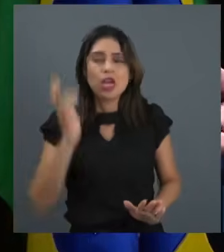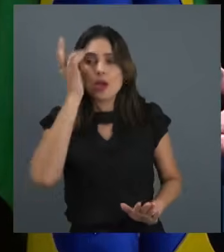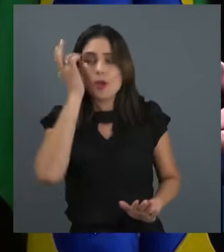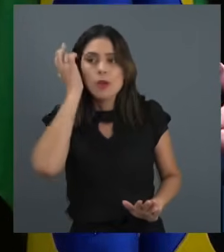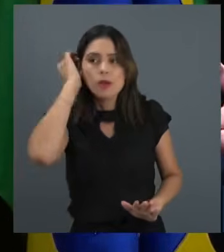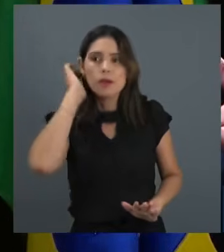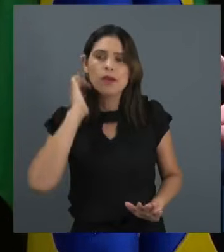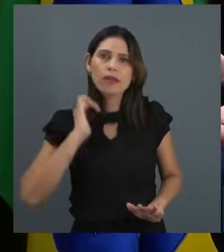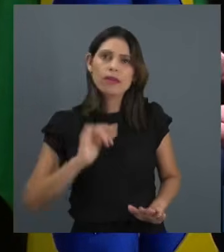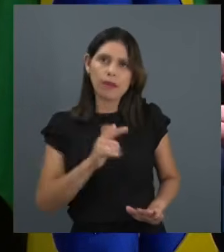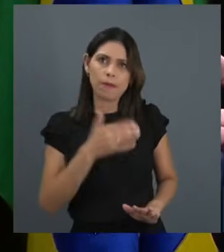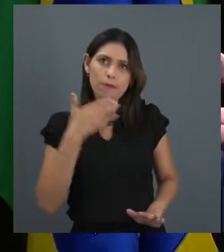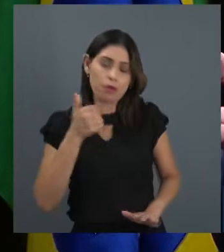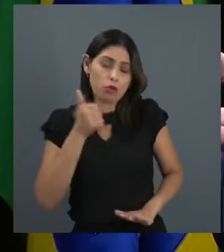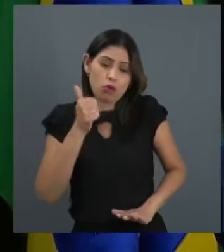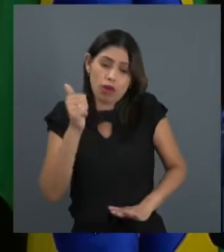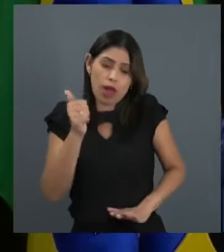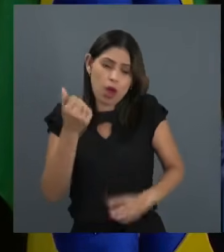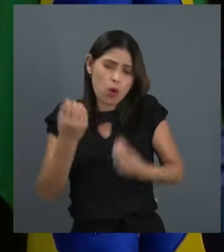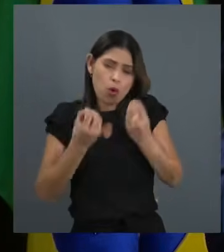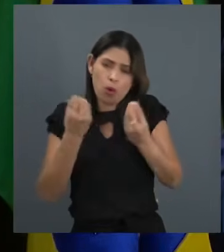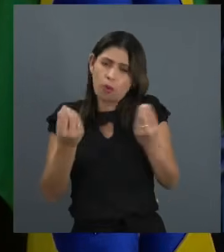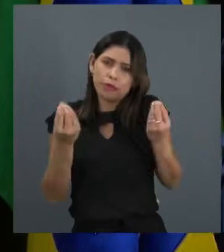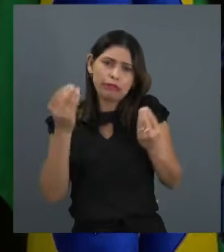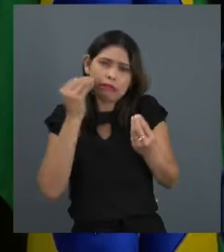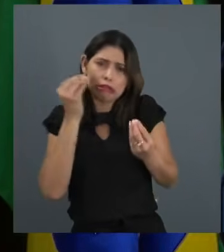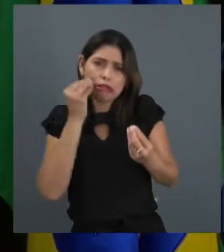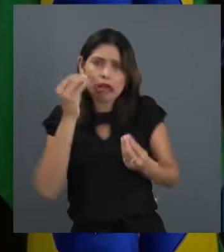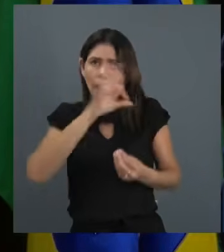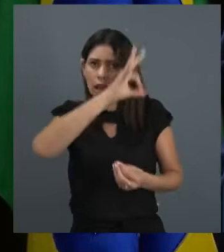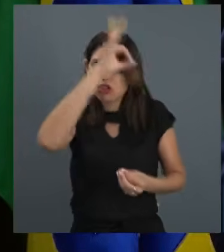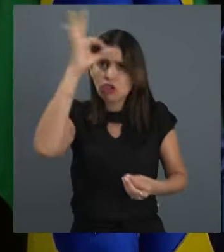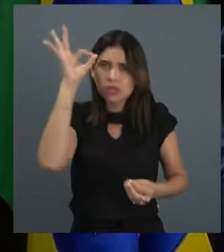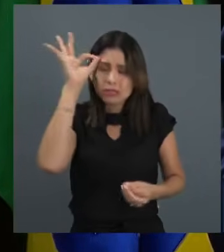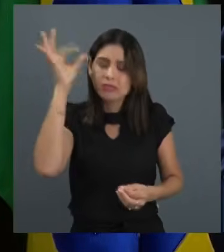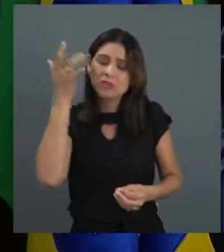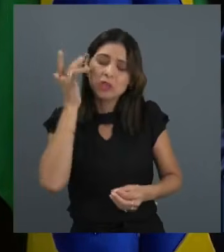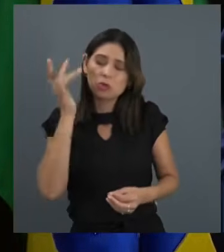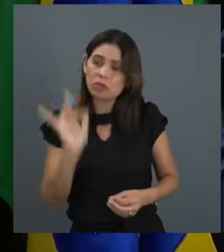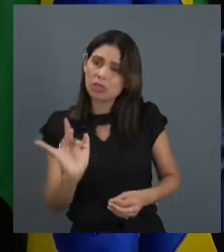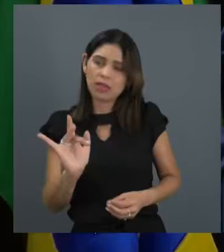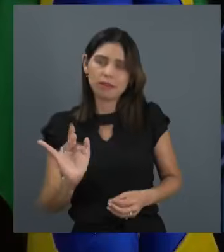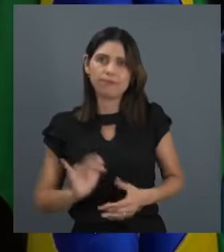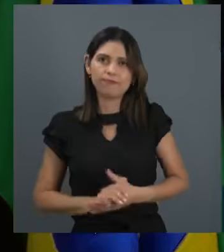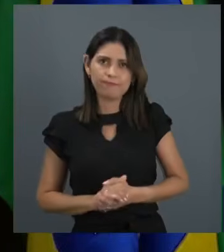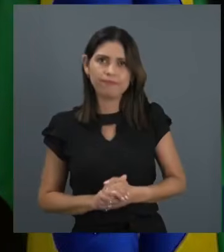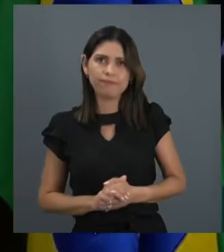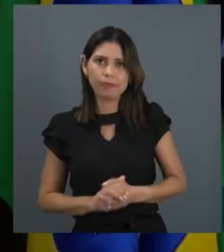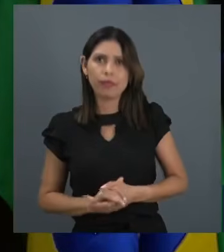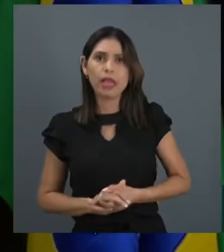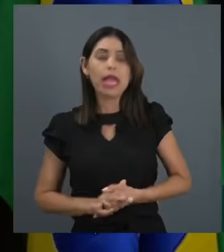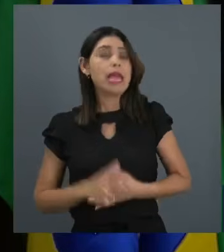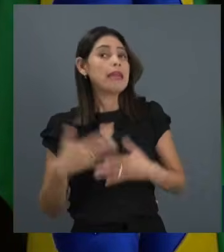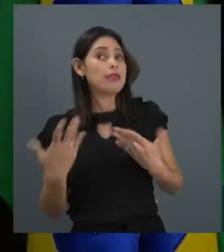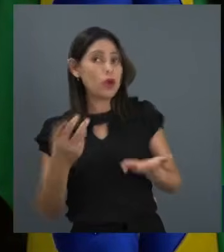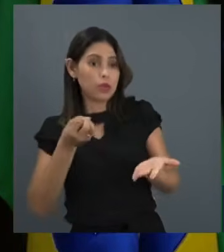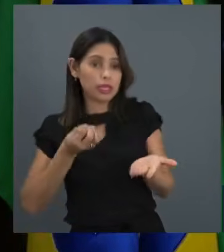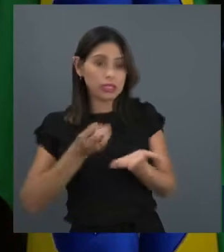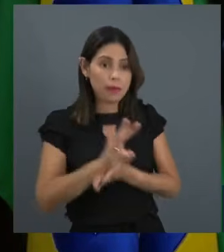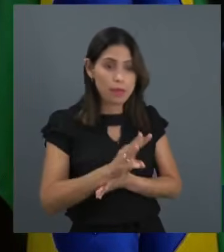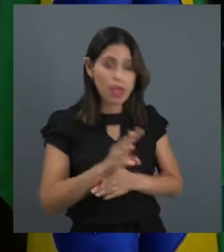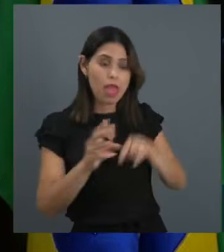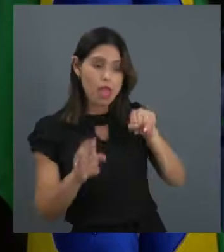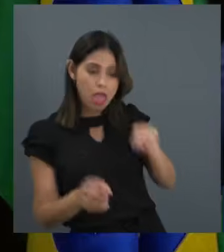inocentá-la, né, acabar com esse julgamento, eu não sei mais o que é. Em uma das mensagens, Marco